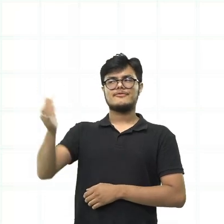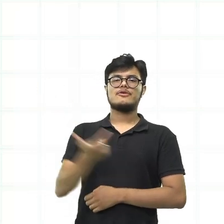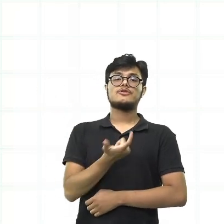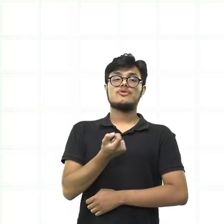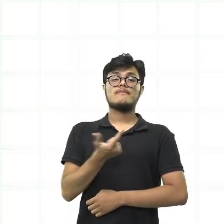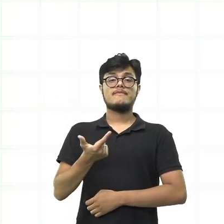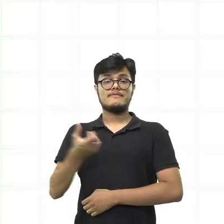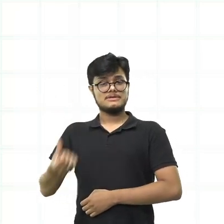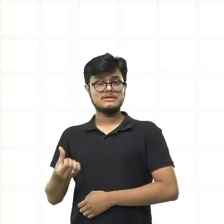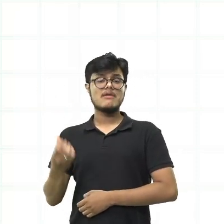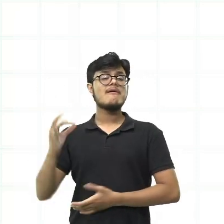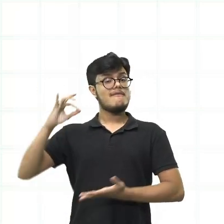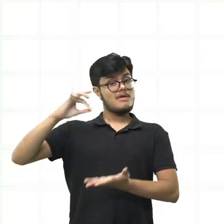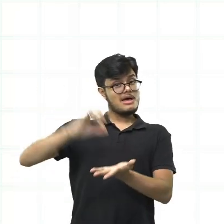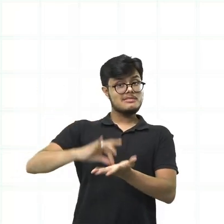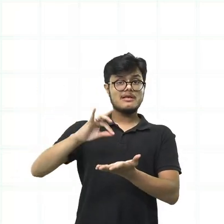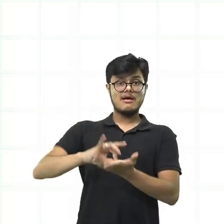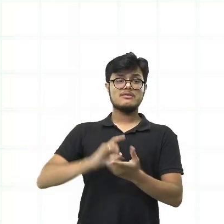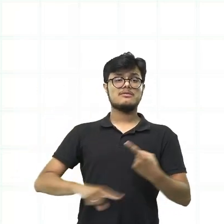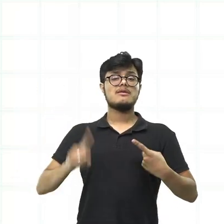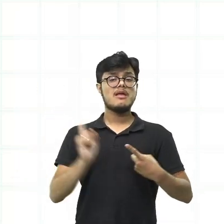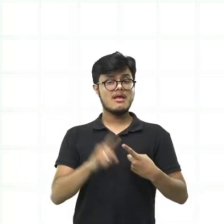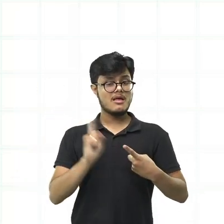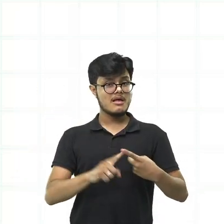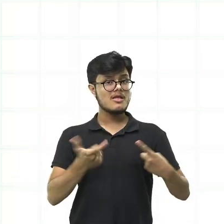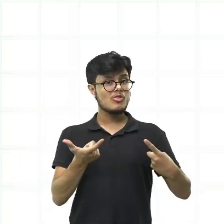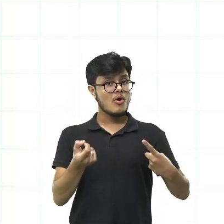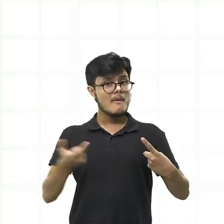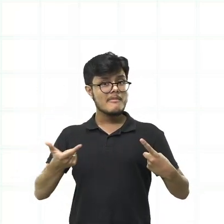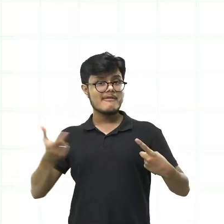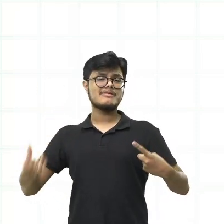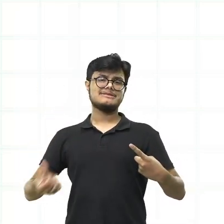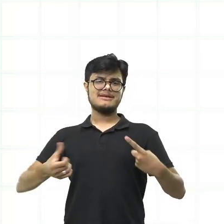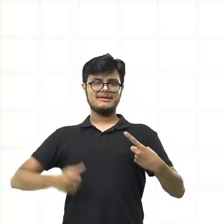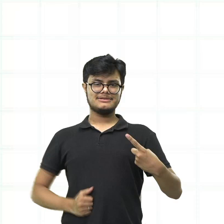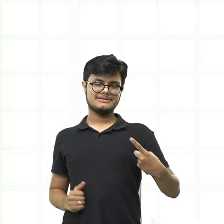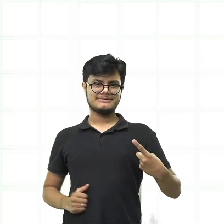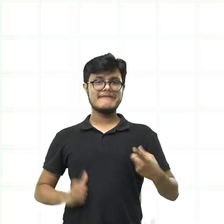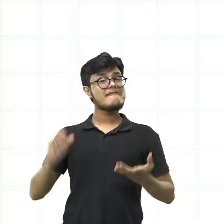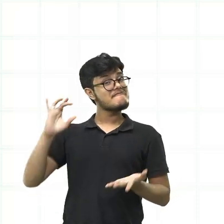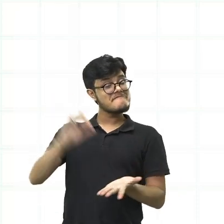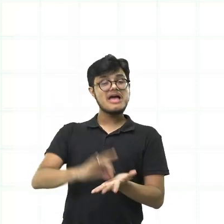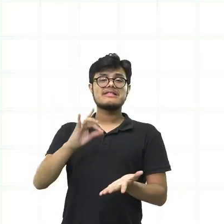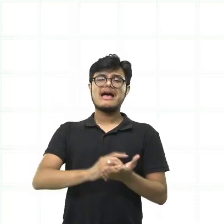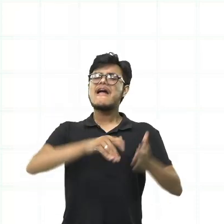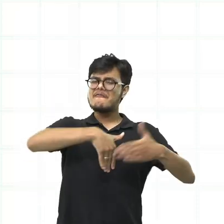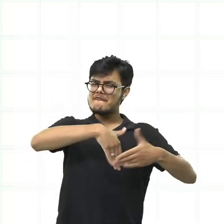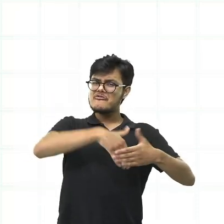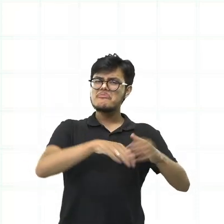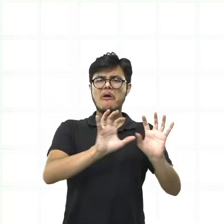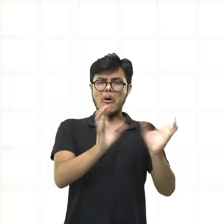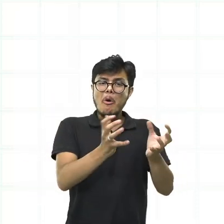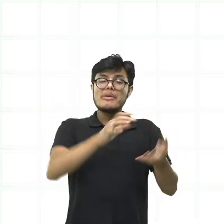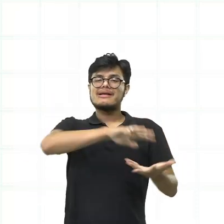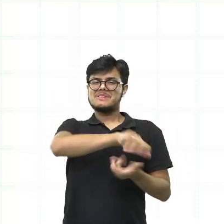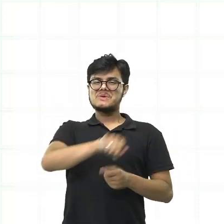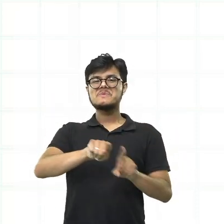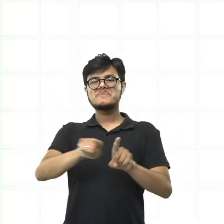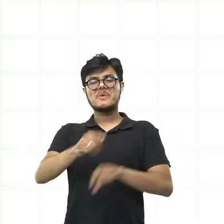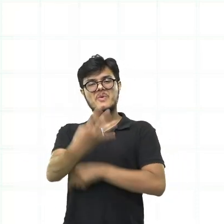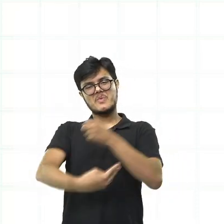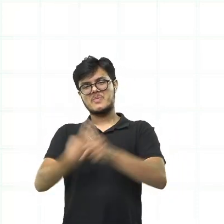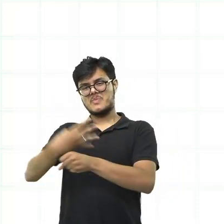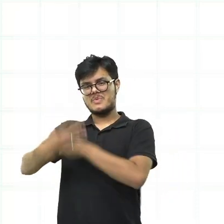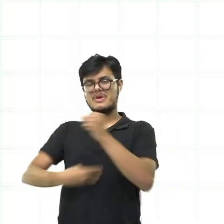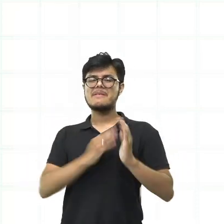2026. Então isso aqui é um fato, né? Por quê? Porque eu tenho registros de que a Copa do Mundo de futebol acontece a cada 4